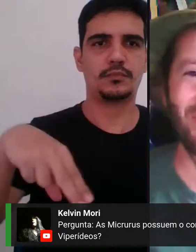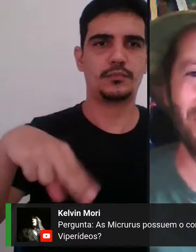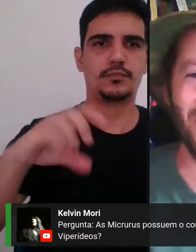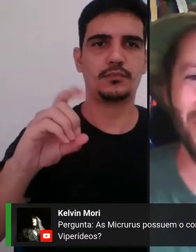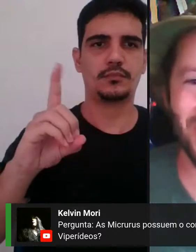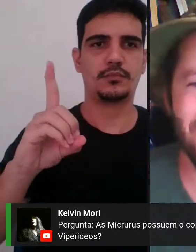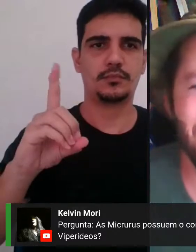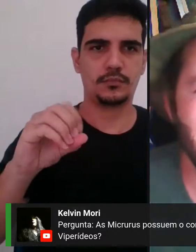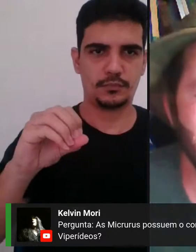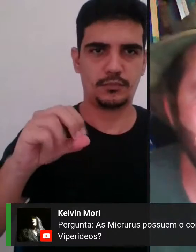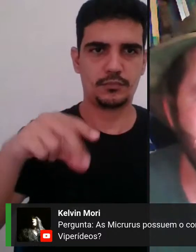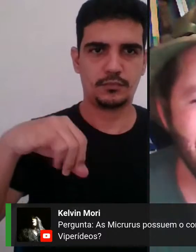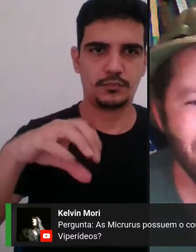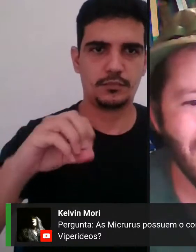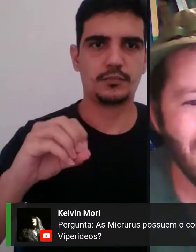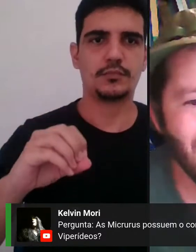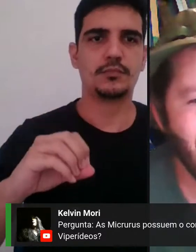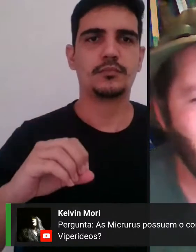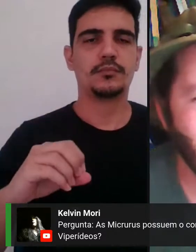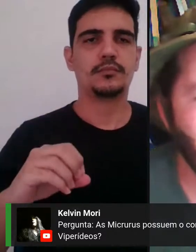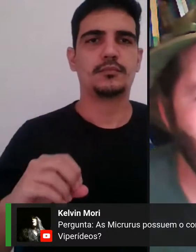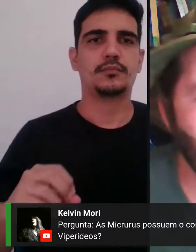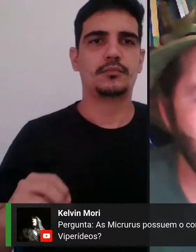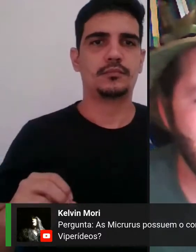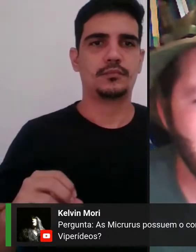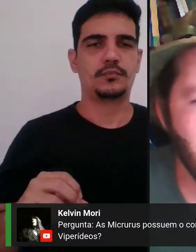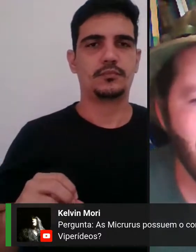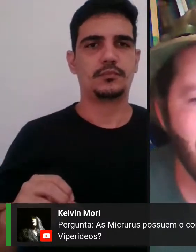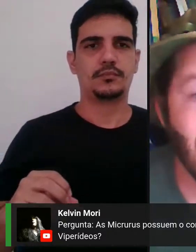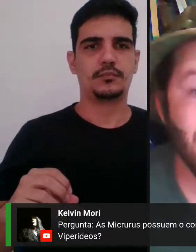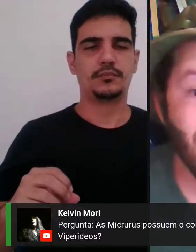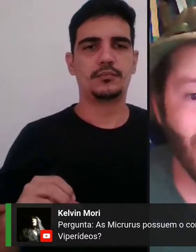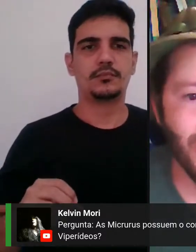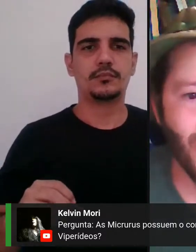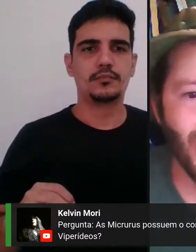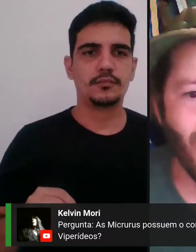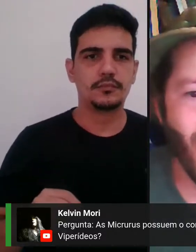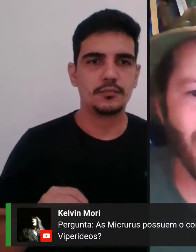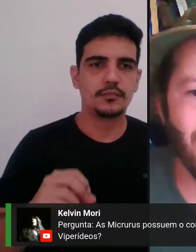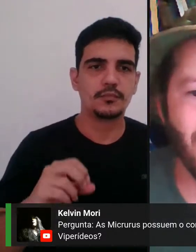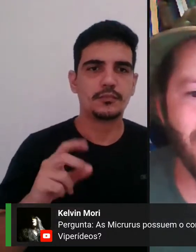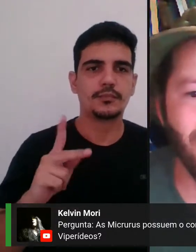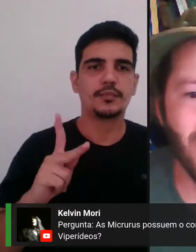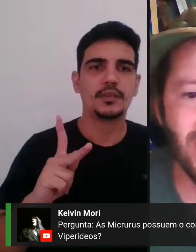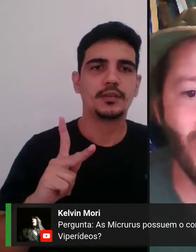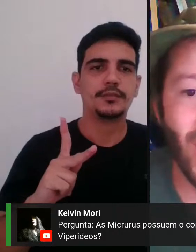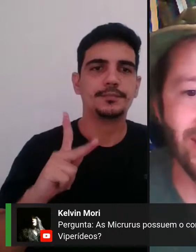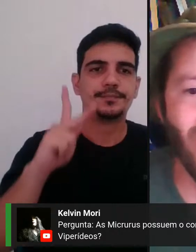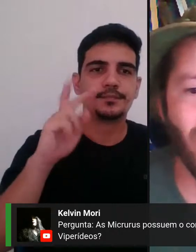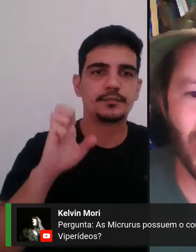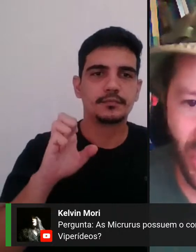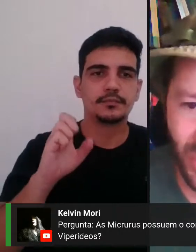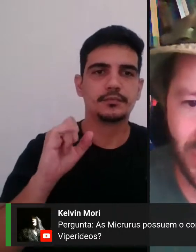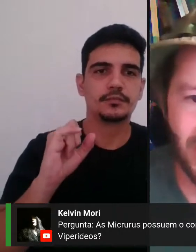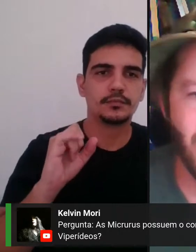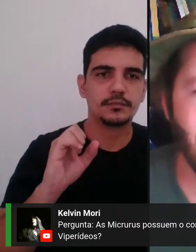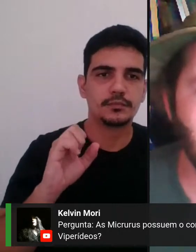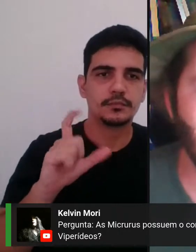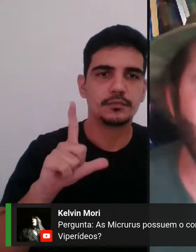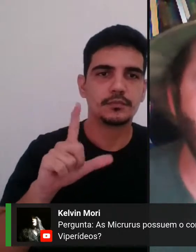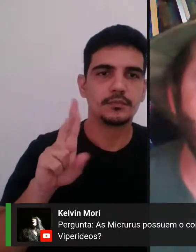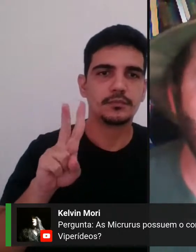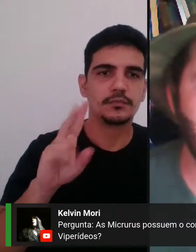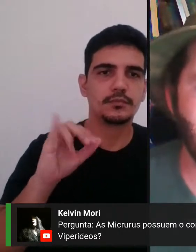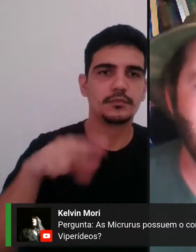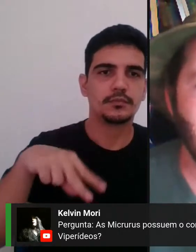obrigado, Edson, pela pergunta. O Kelvin... As micrurus possuem o comportamento de fazer o S com o pescoço,